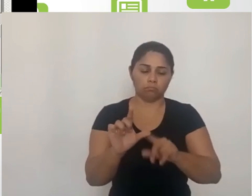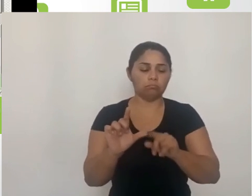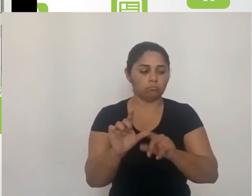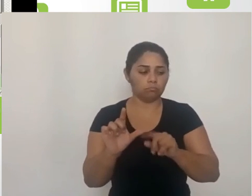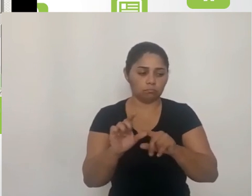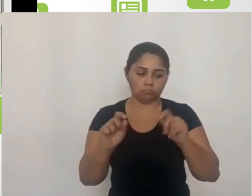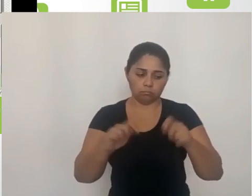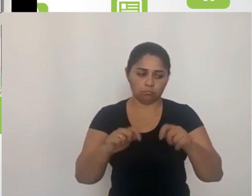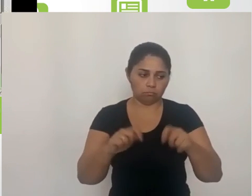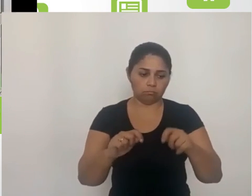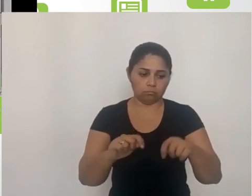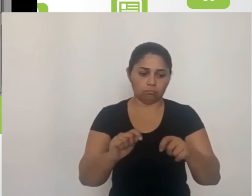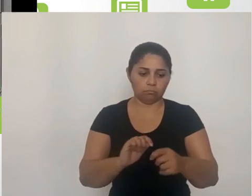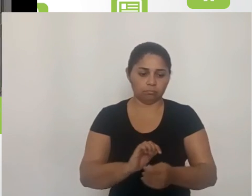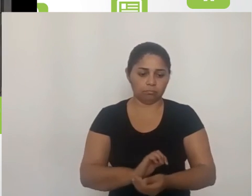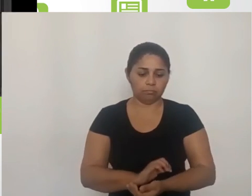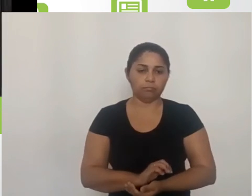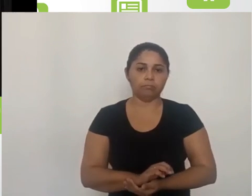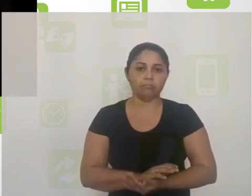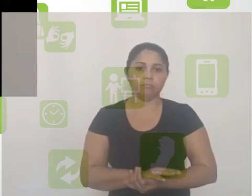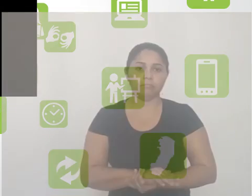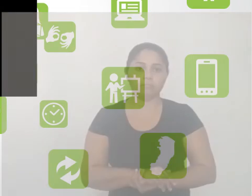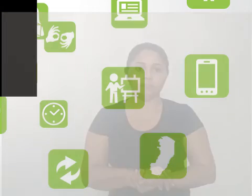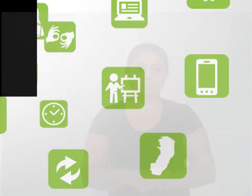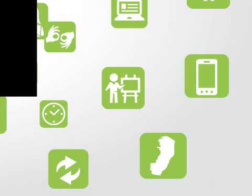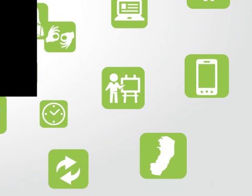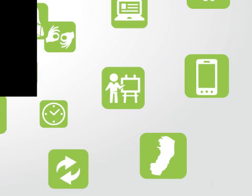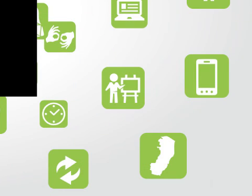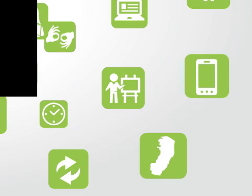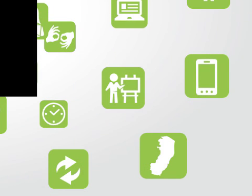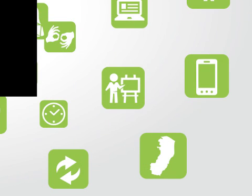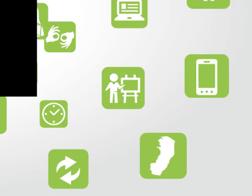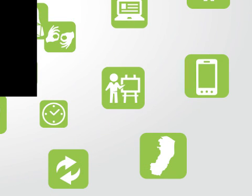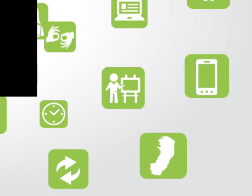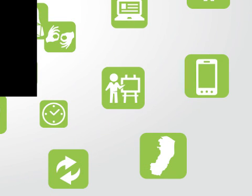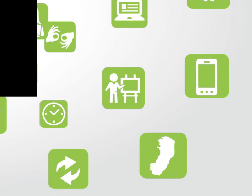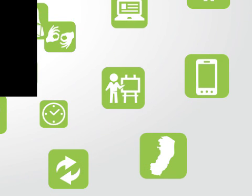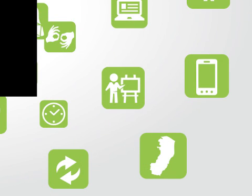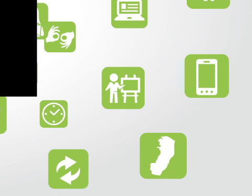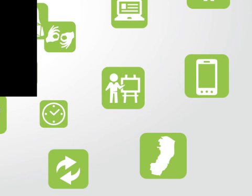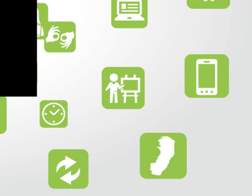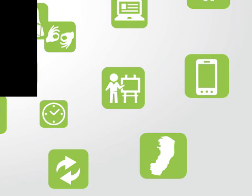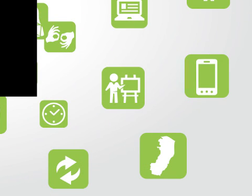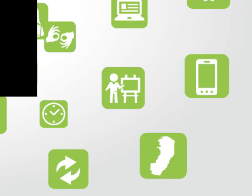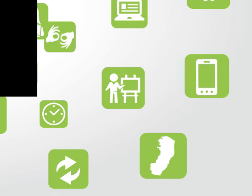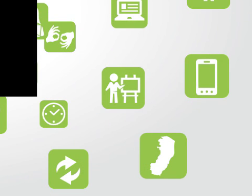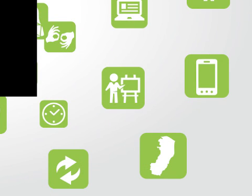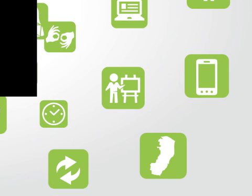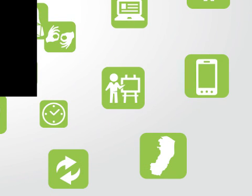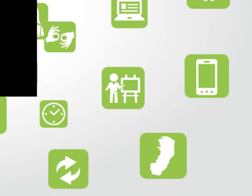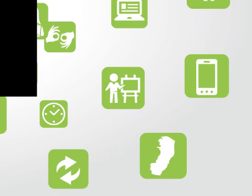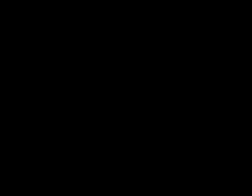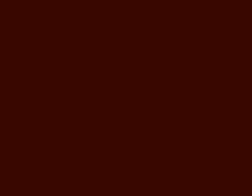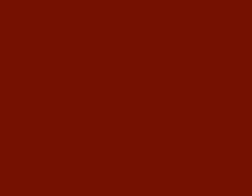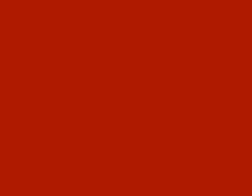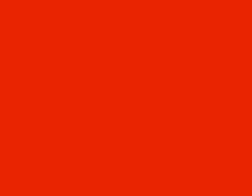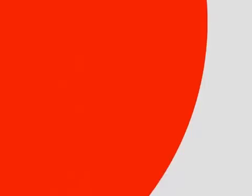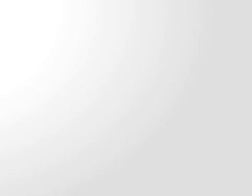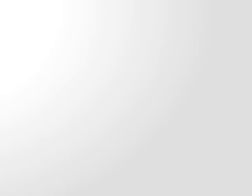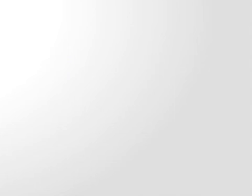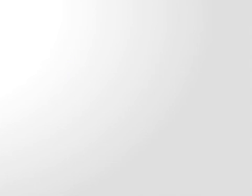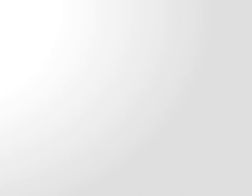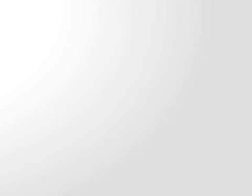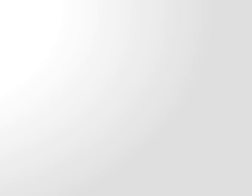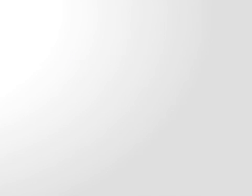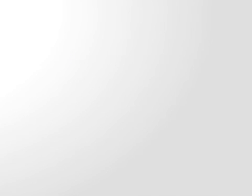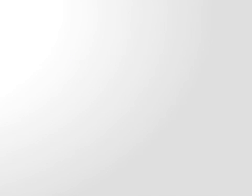Para movimentar. Música